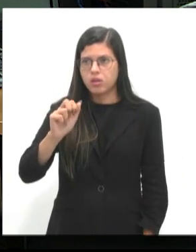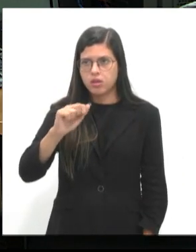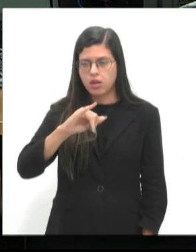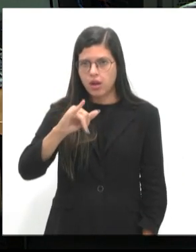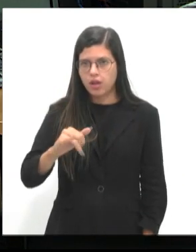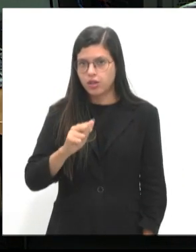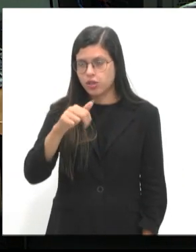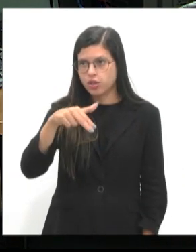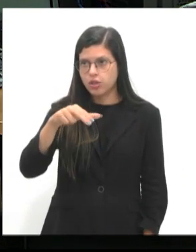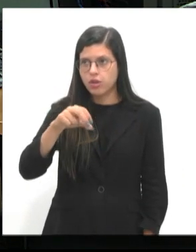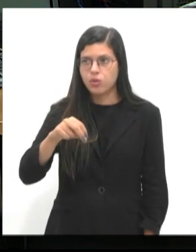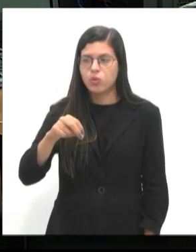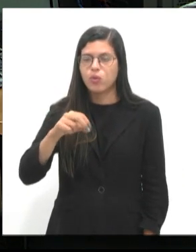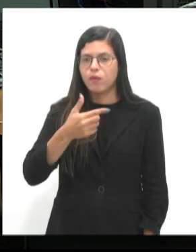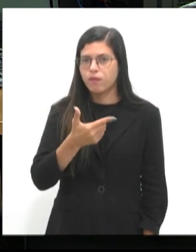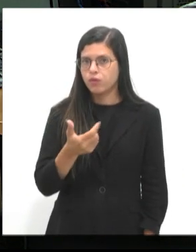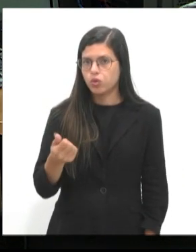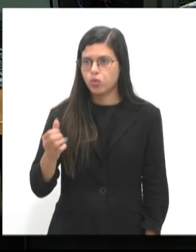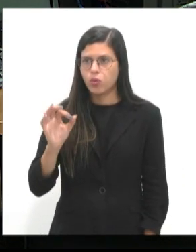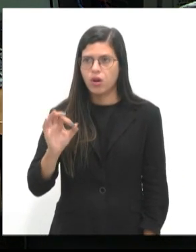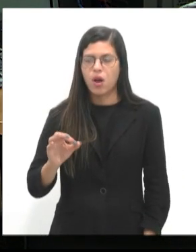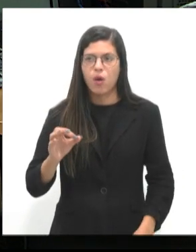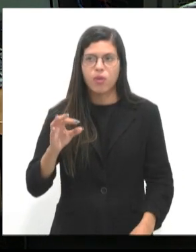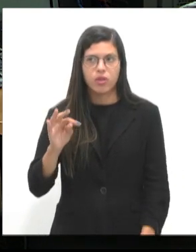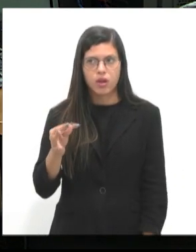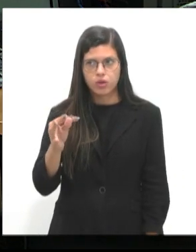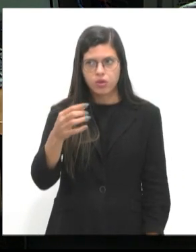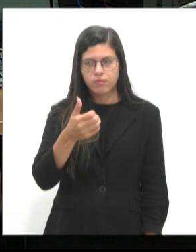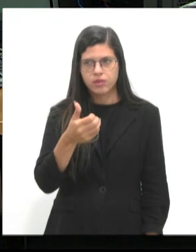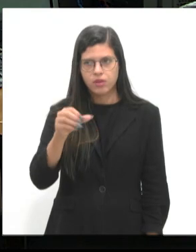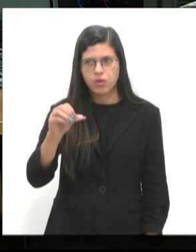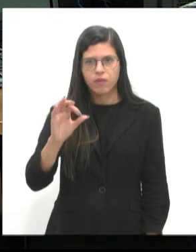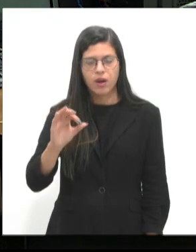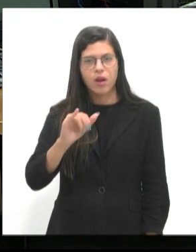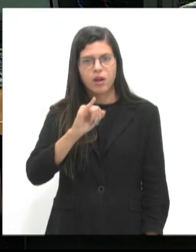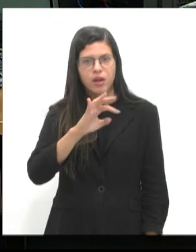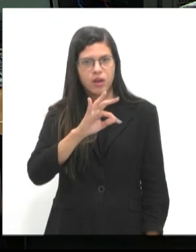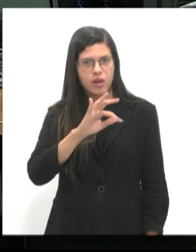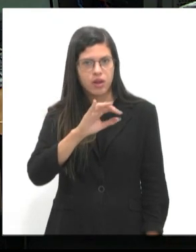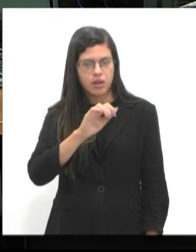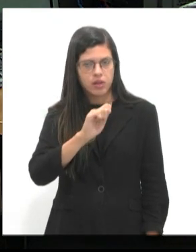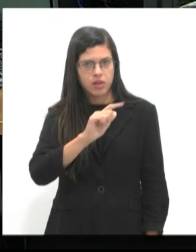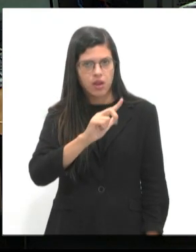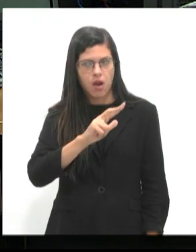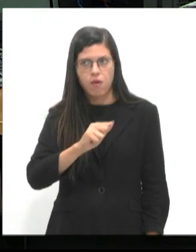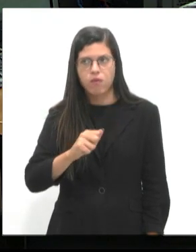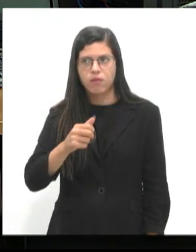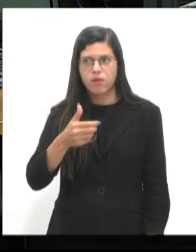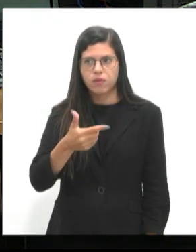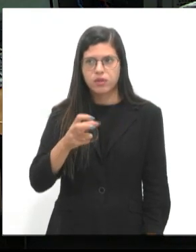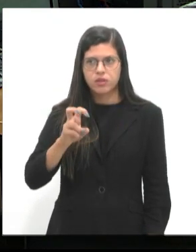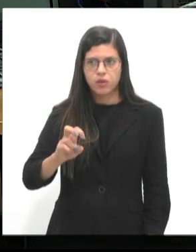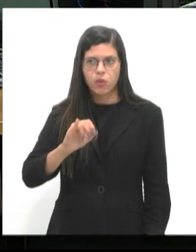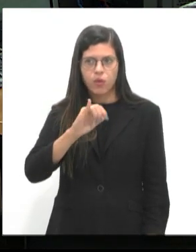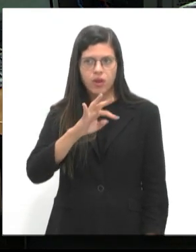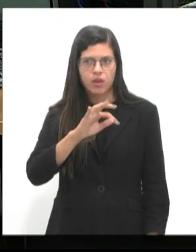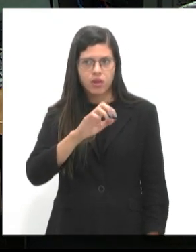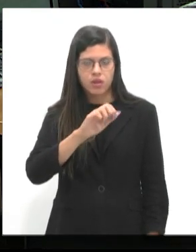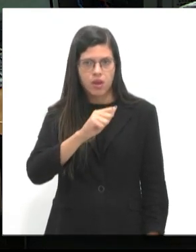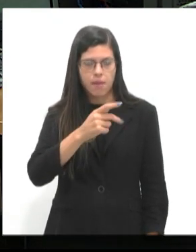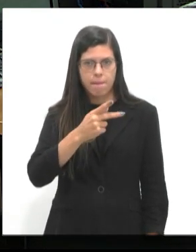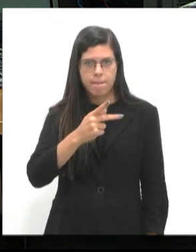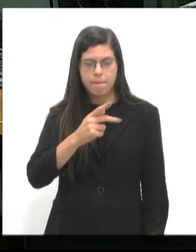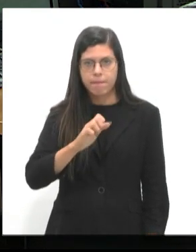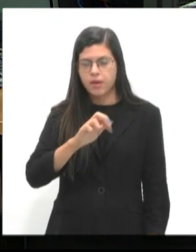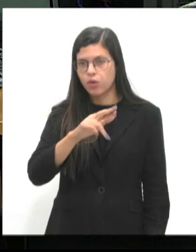momento faz 21 graus, Teresópolis 19 graus, Italva 25 graus e Itaperuna também 25